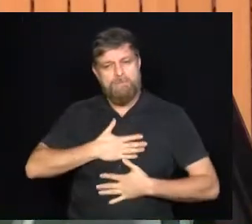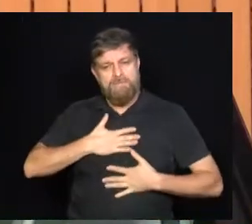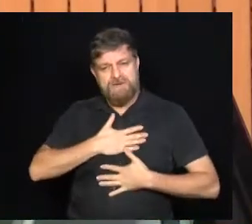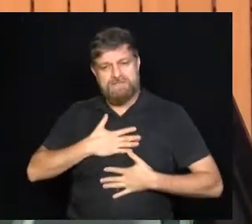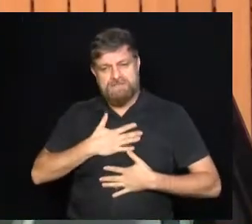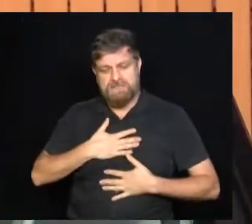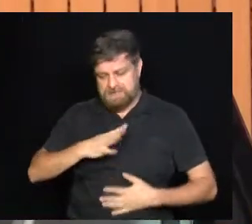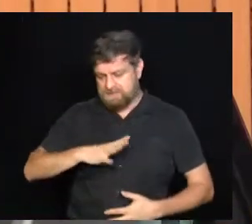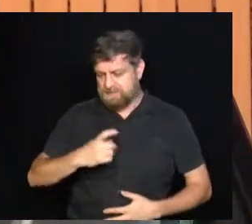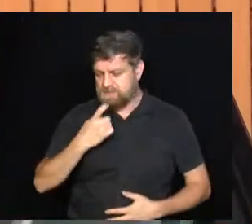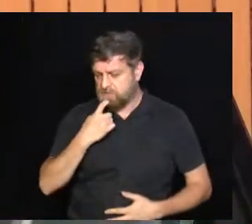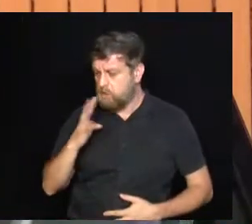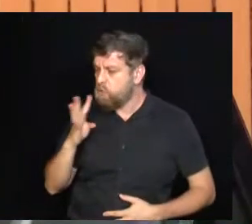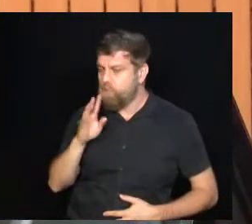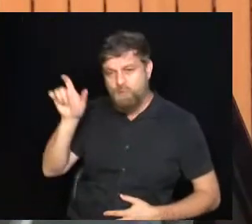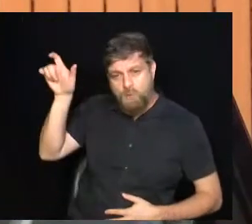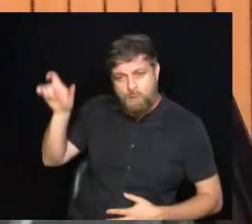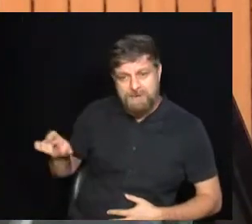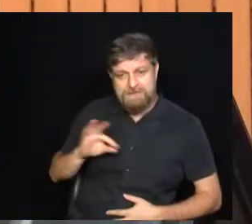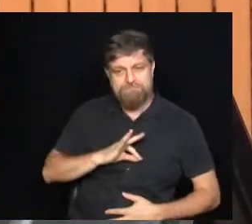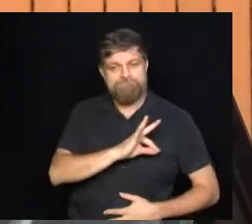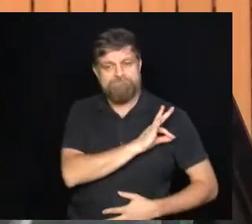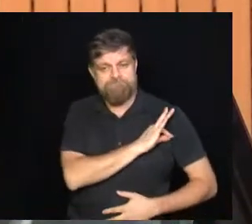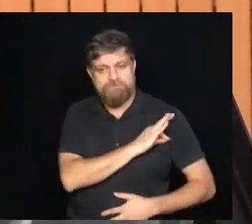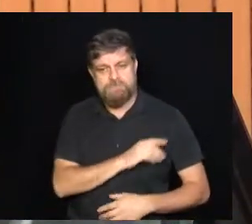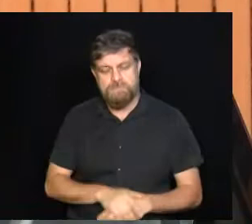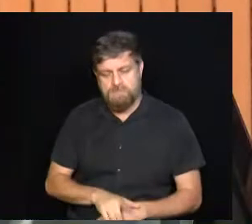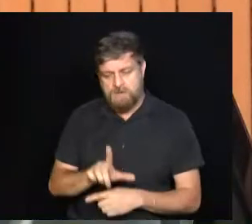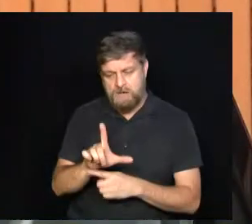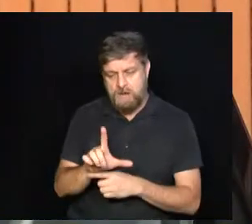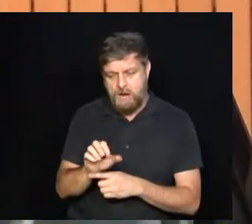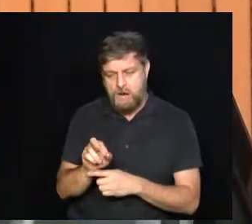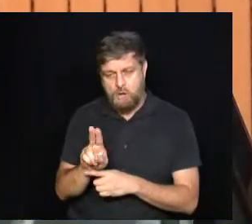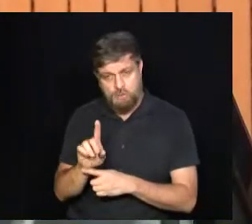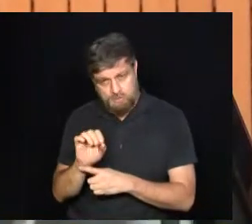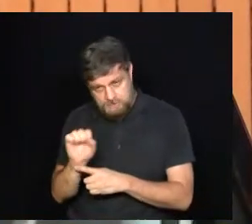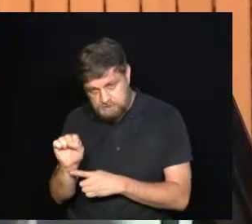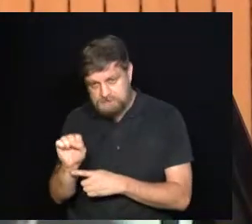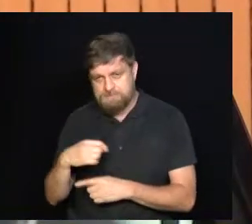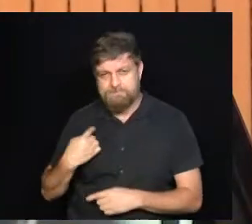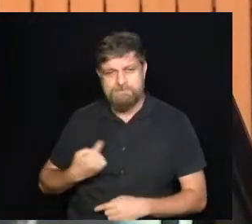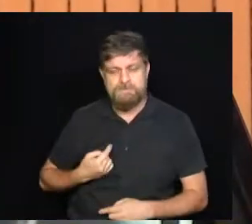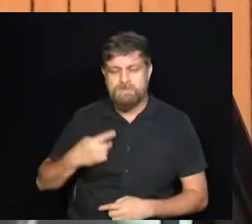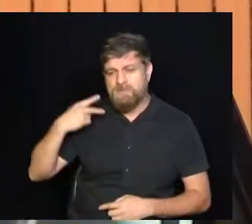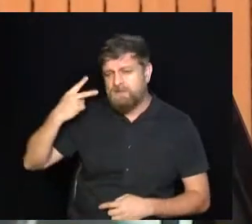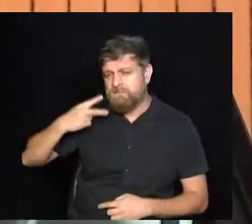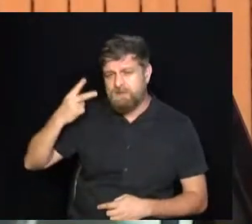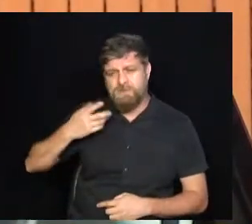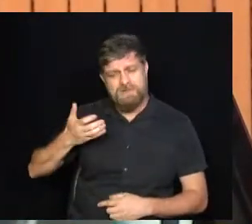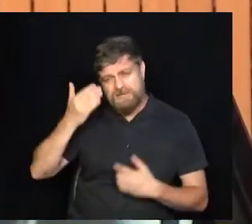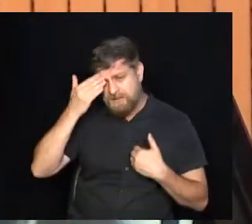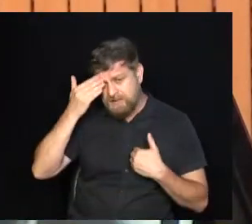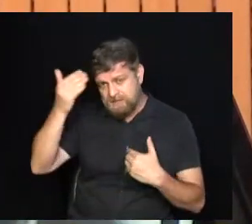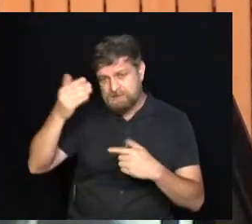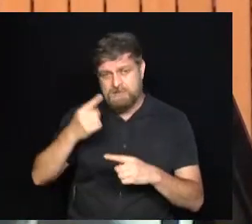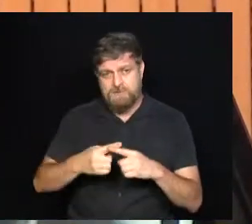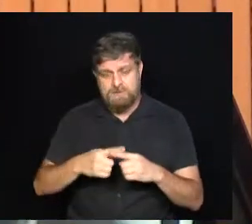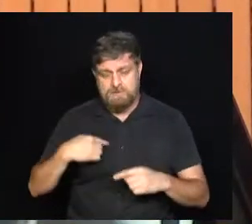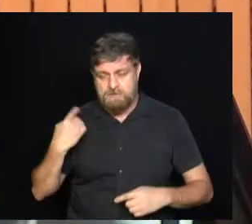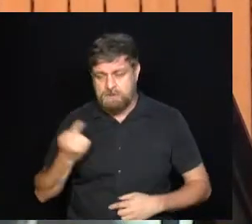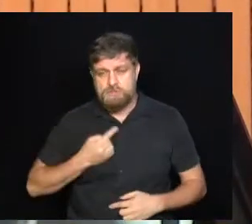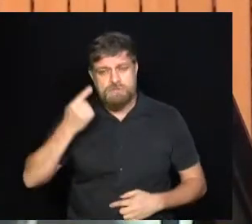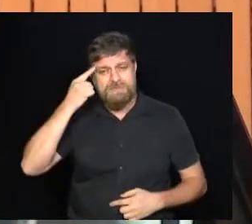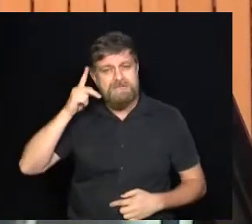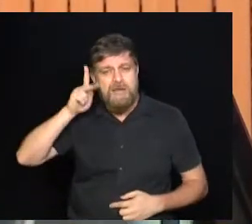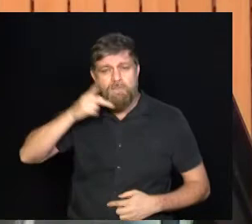em Campinas e conhecê-la, junto com a sua equipe. E, vereador, agradecer, porque quando a gente fala de política